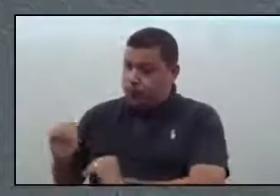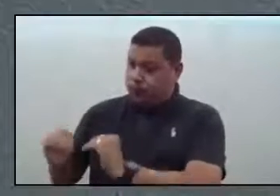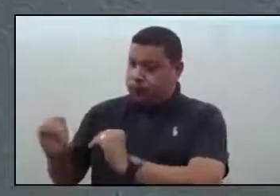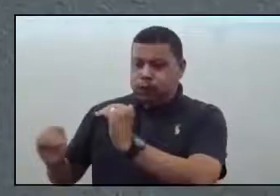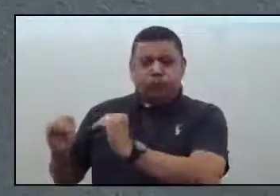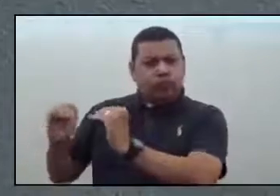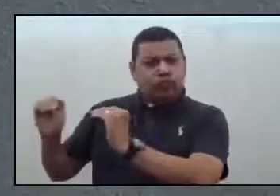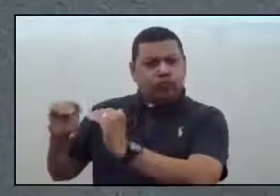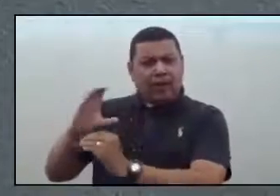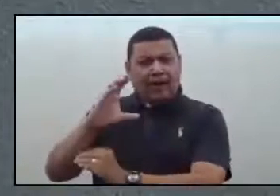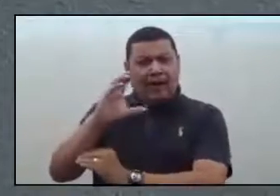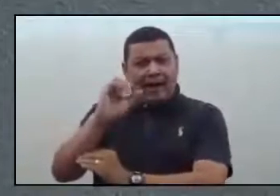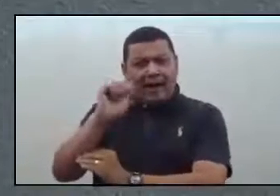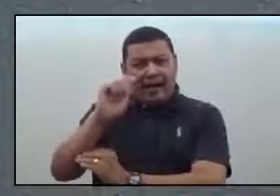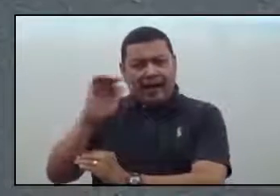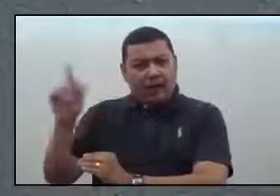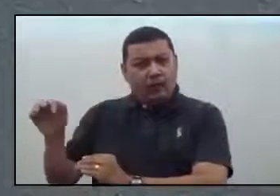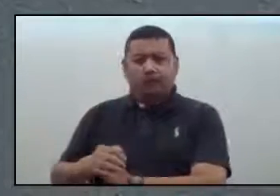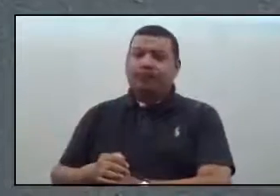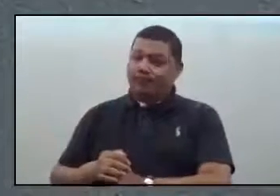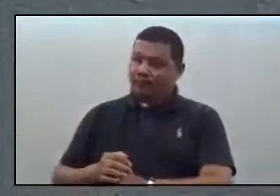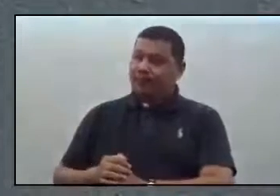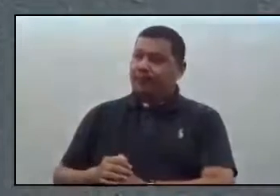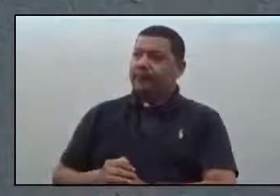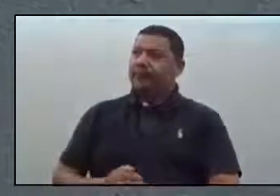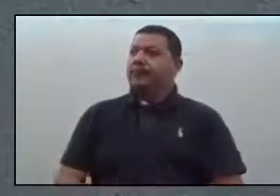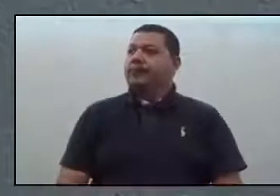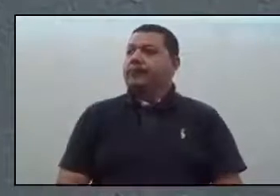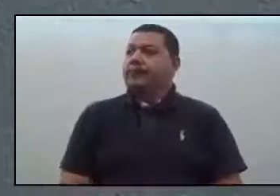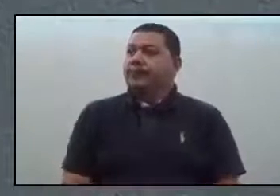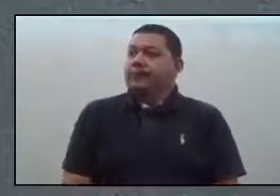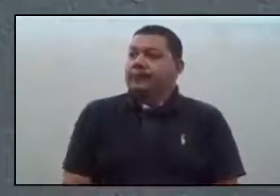que hoje ela é muito procurada no mundo todo.